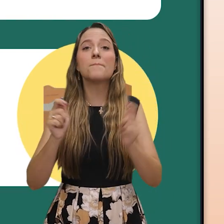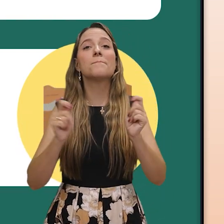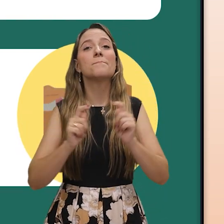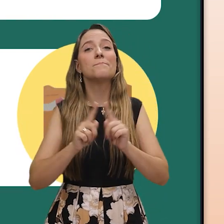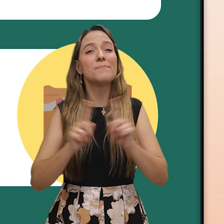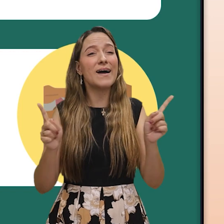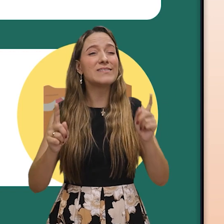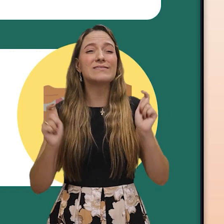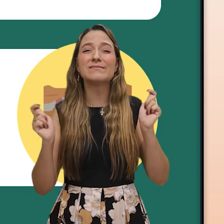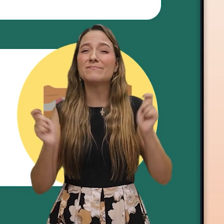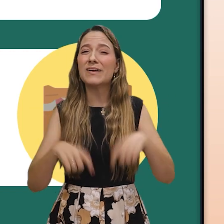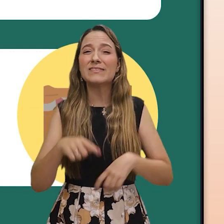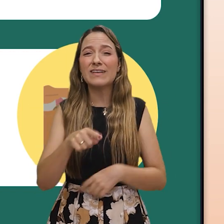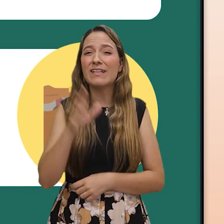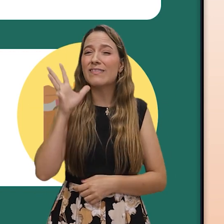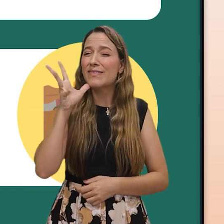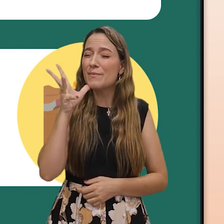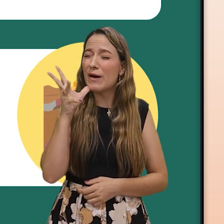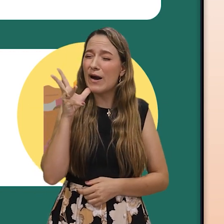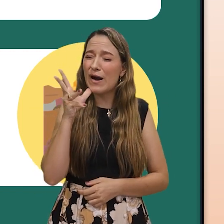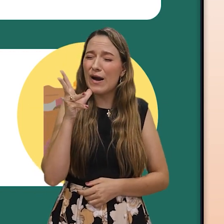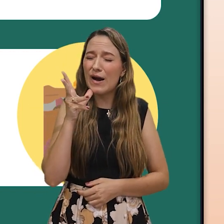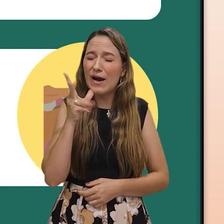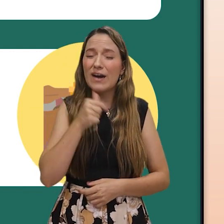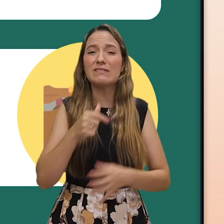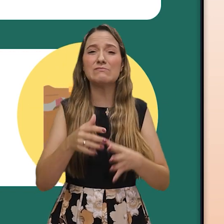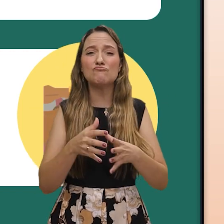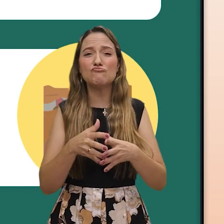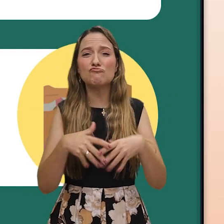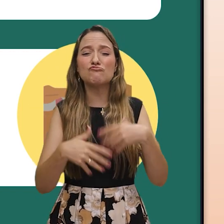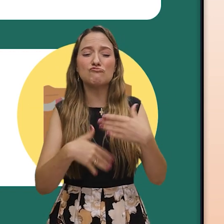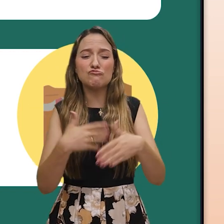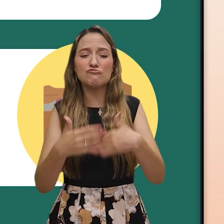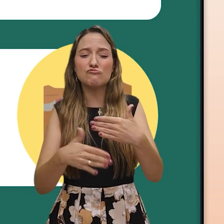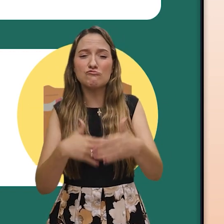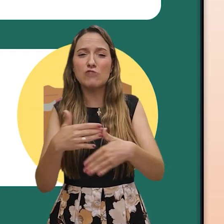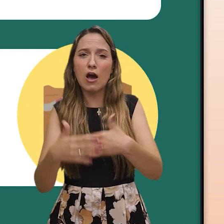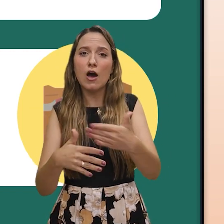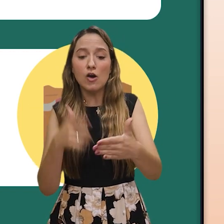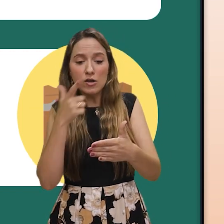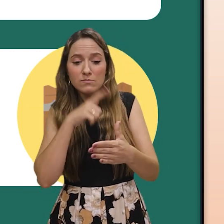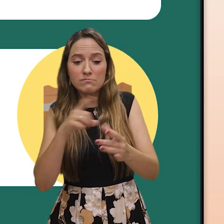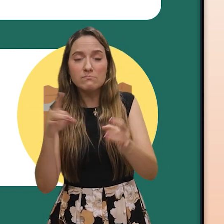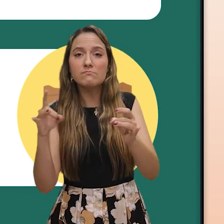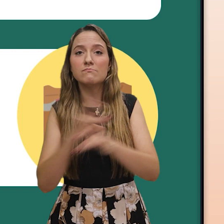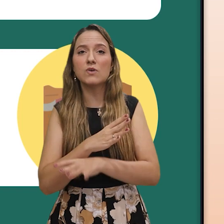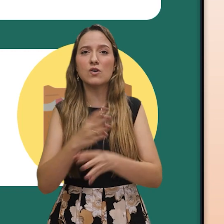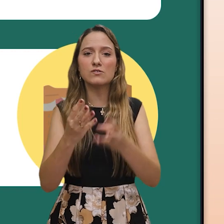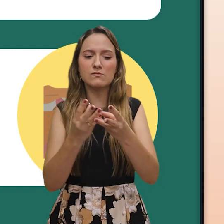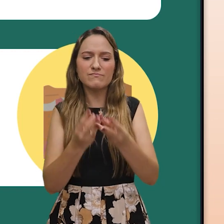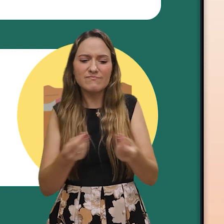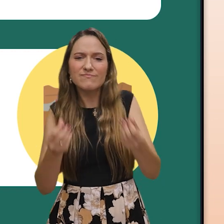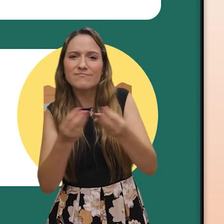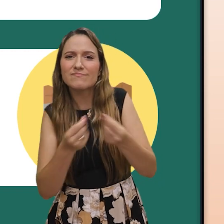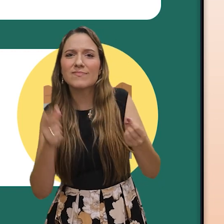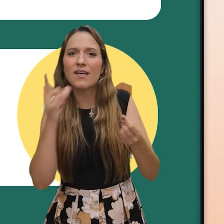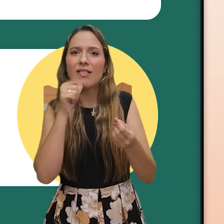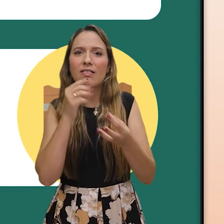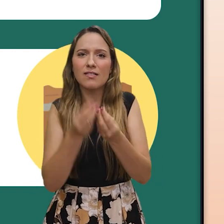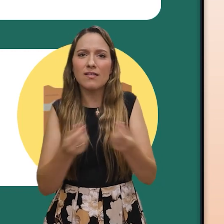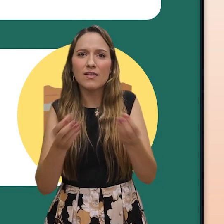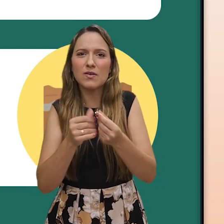demora milhões de anos para chegar nessa consistência, nessa